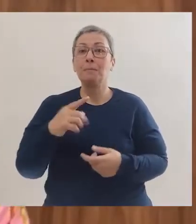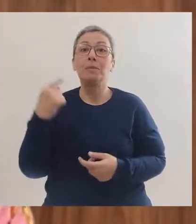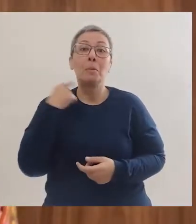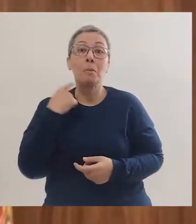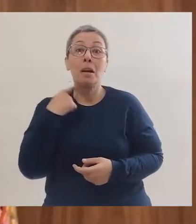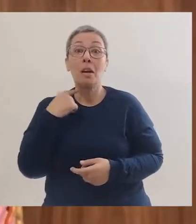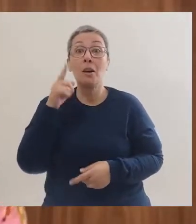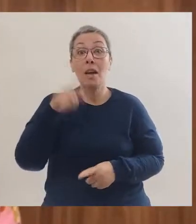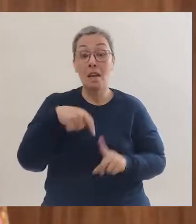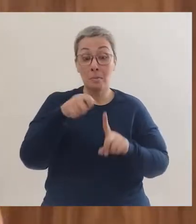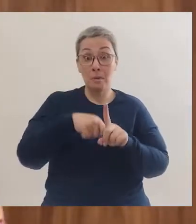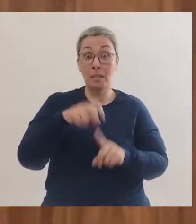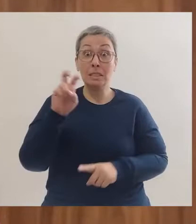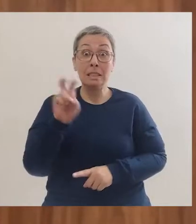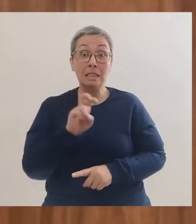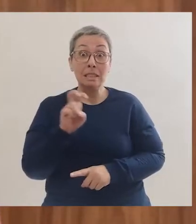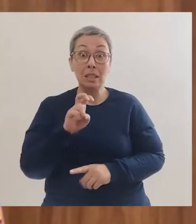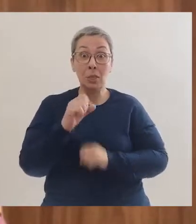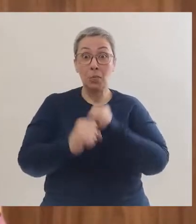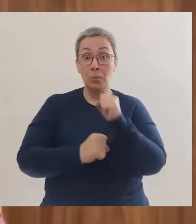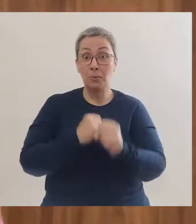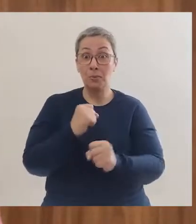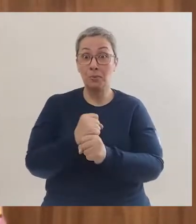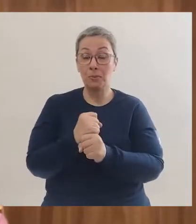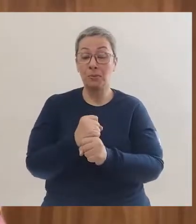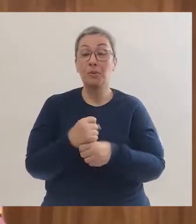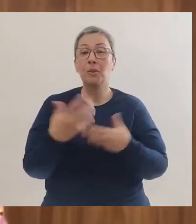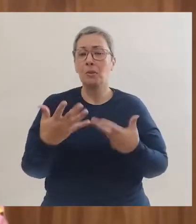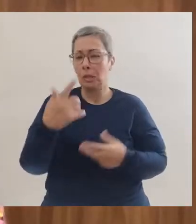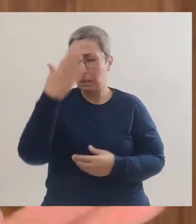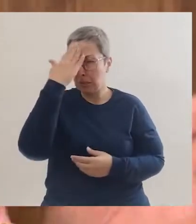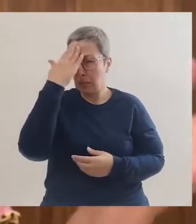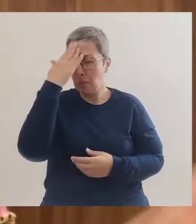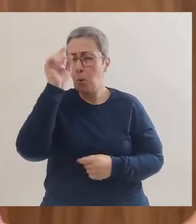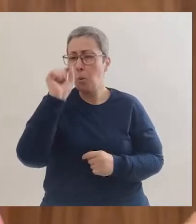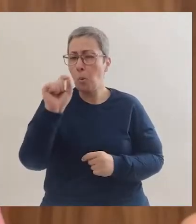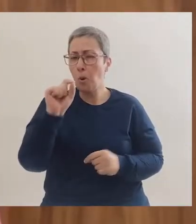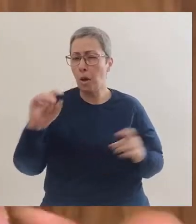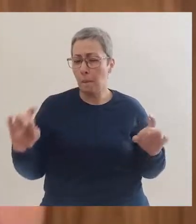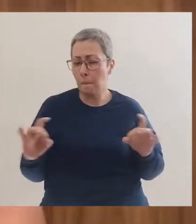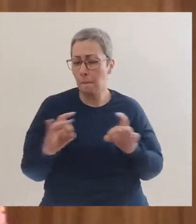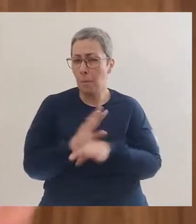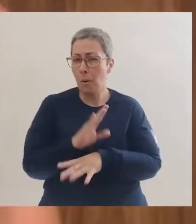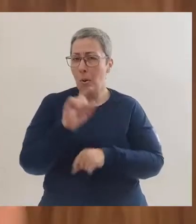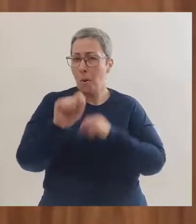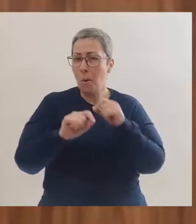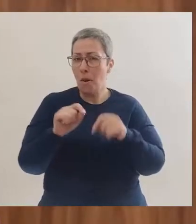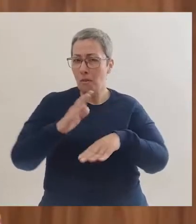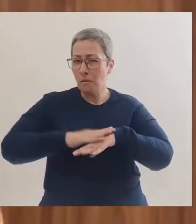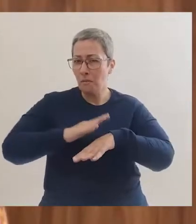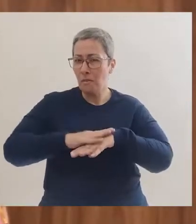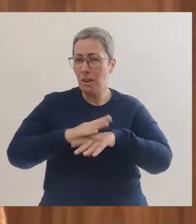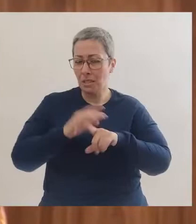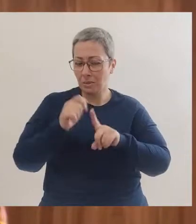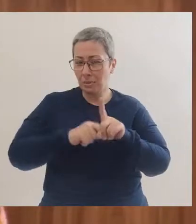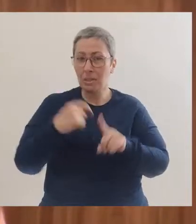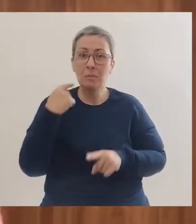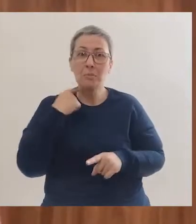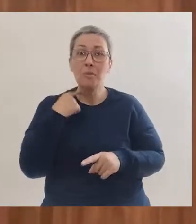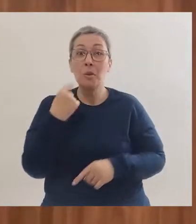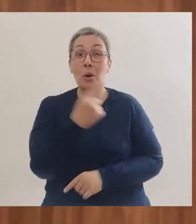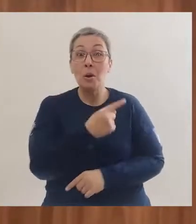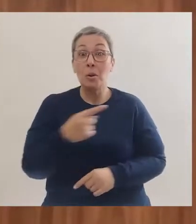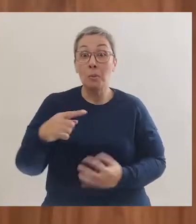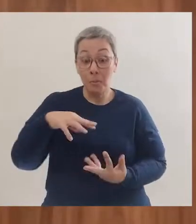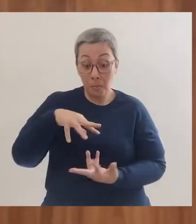Maio é o quinto mês do ano. E vocês sabem o que é realizado nesse mês de maio? É a